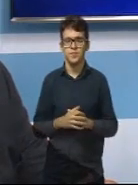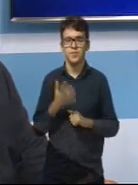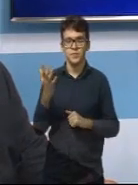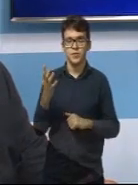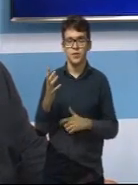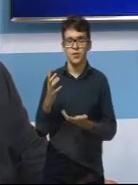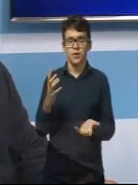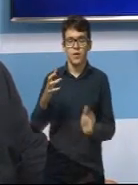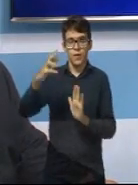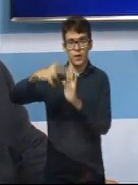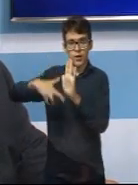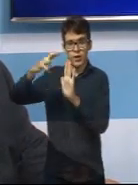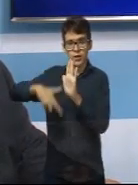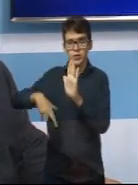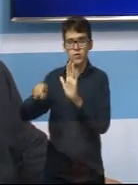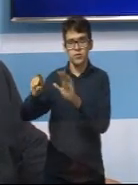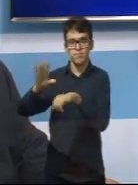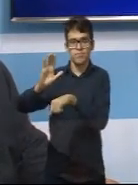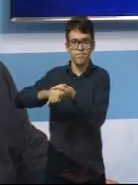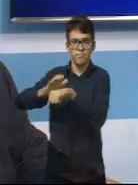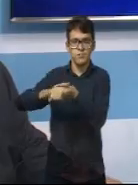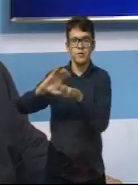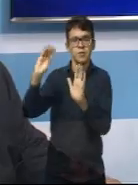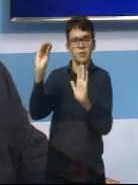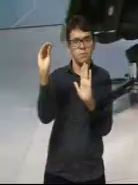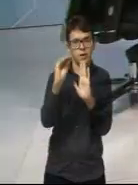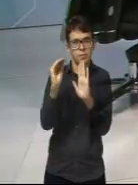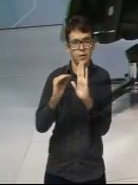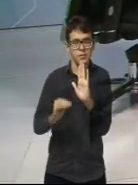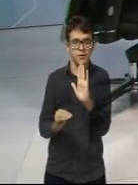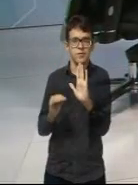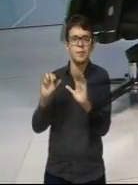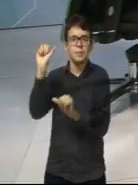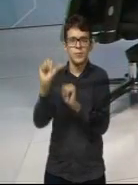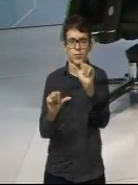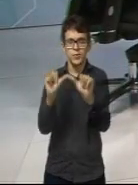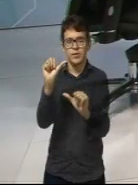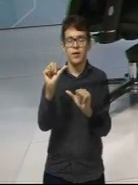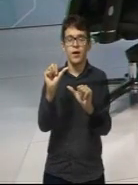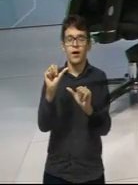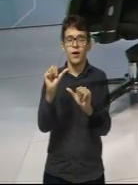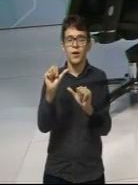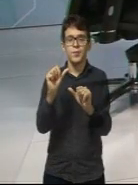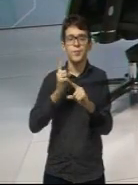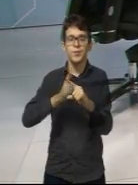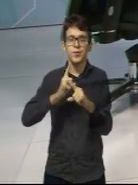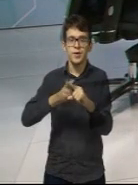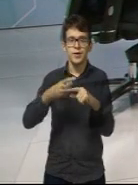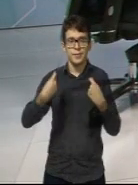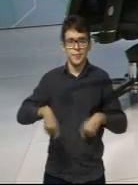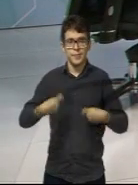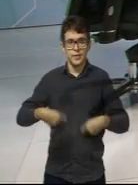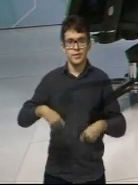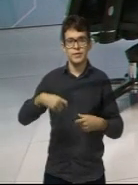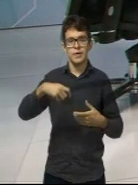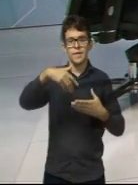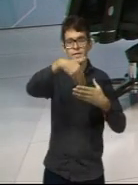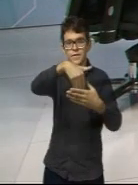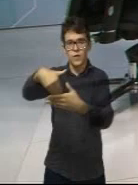relator teve que introduzir algumas pequenas alterações no seu relatório para que, com isso, fosse possível atingir os tão